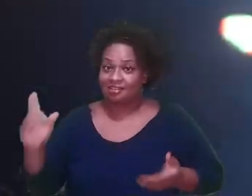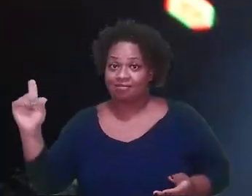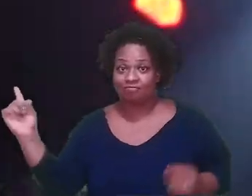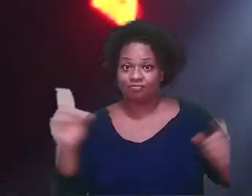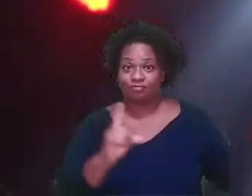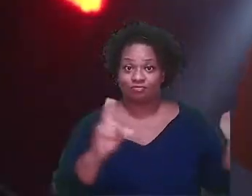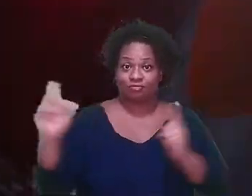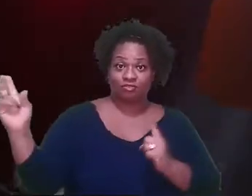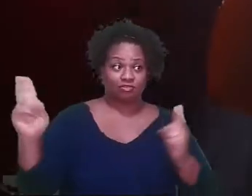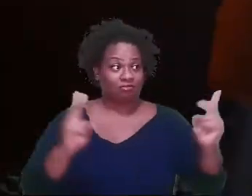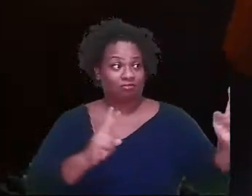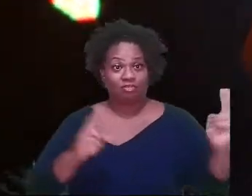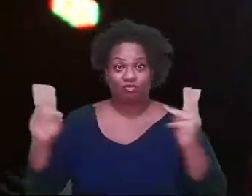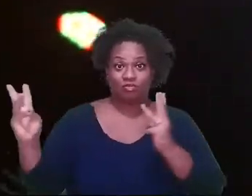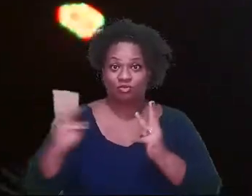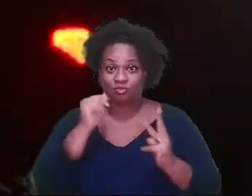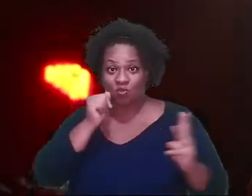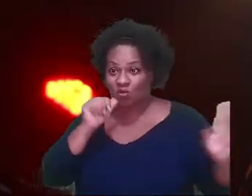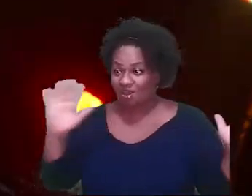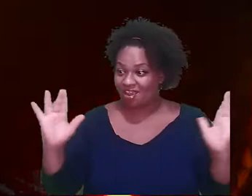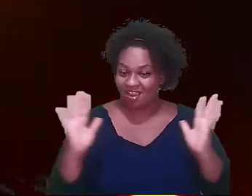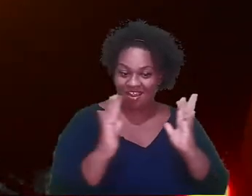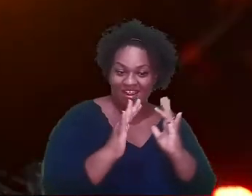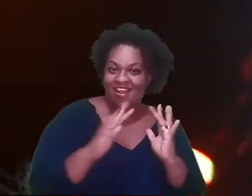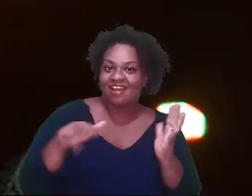que ama a Irina, e diga lá quem coco é.